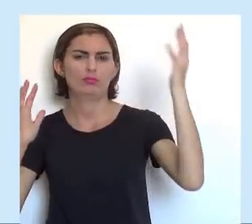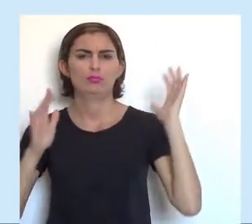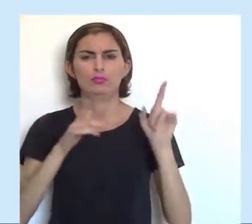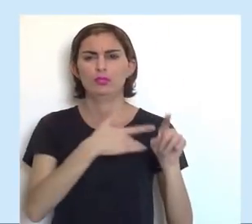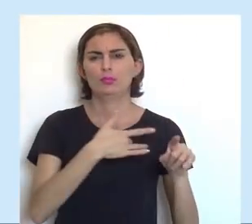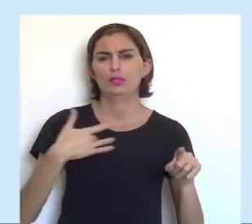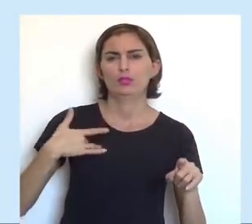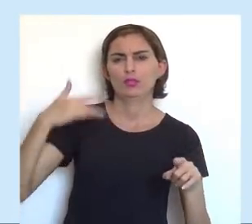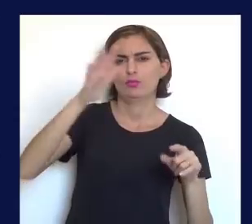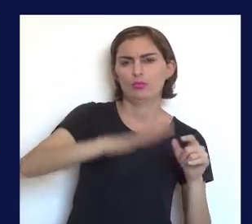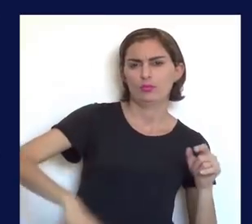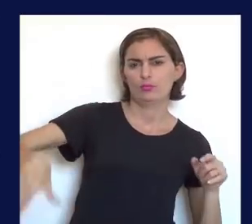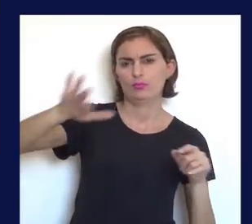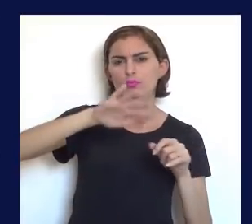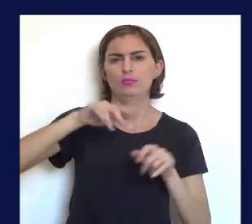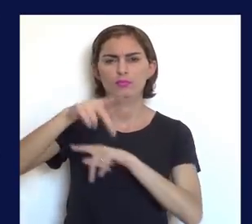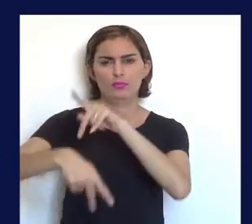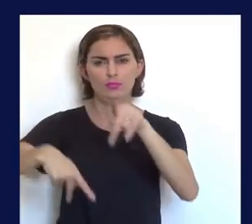e nem na saúde pública.